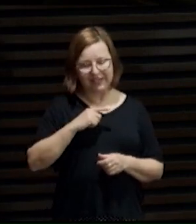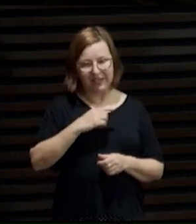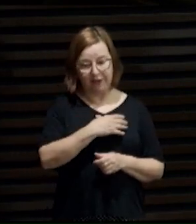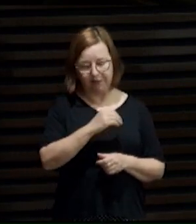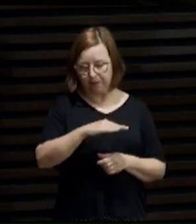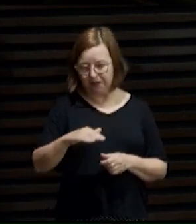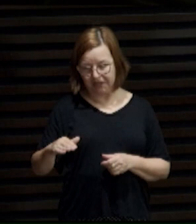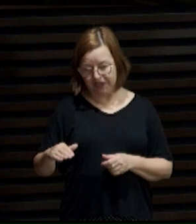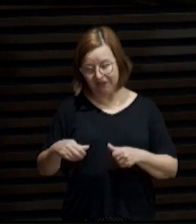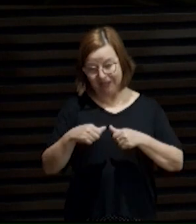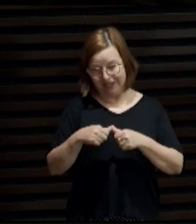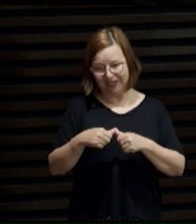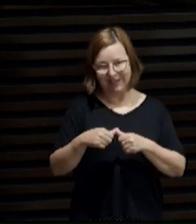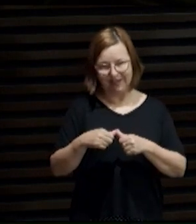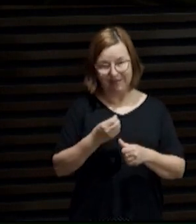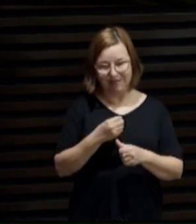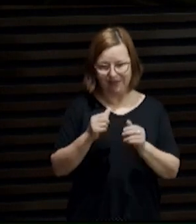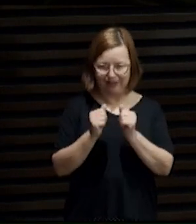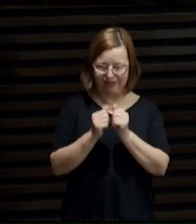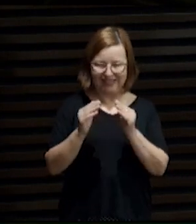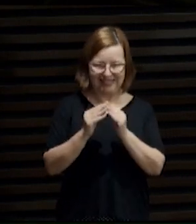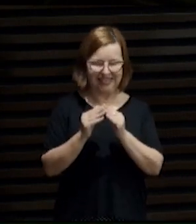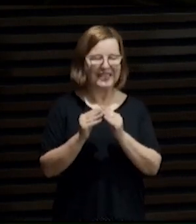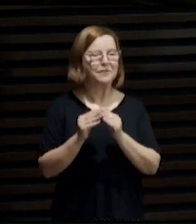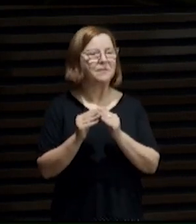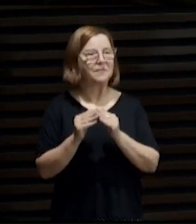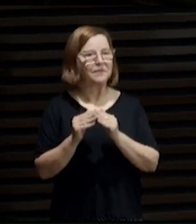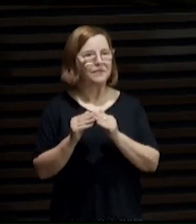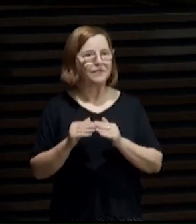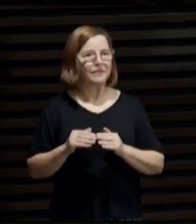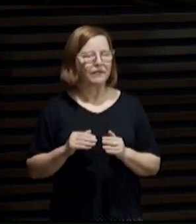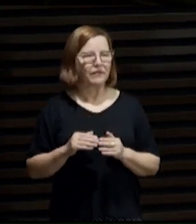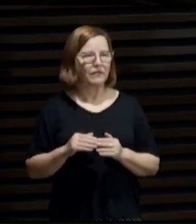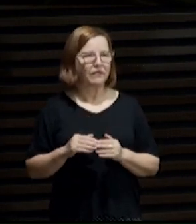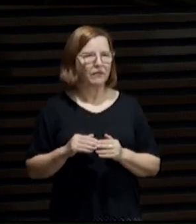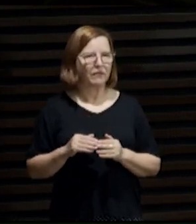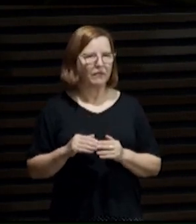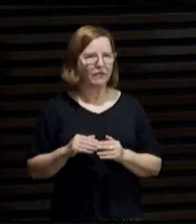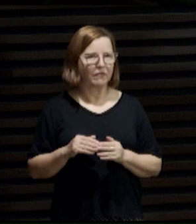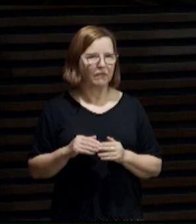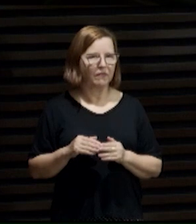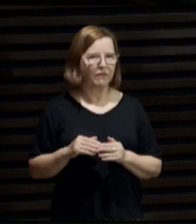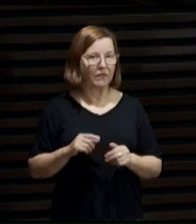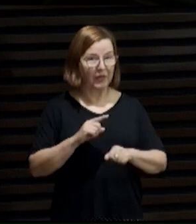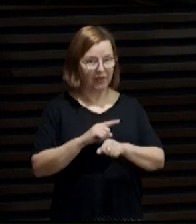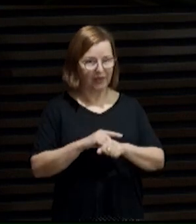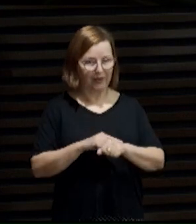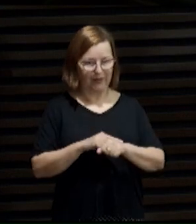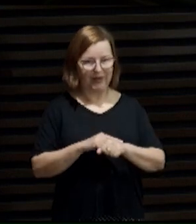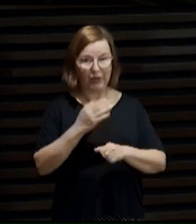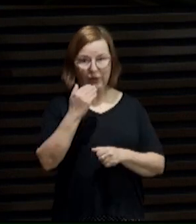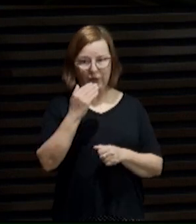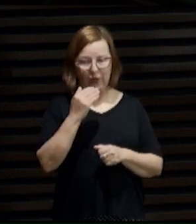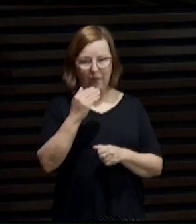ou que estão em casa ainda, pelo menos, não necessariamente tão pequenos assim, é que a hora da refeição é uma